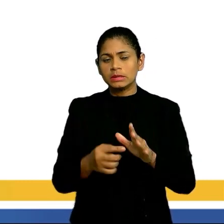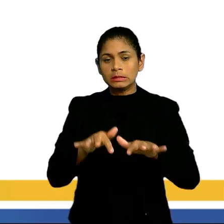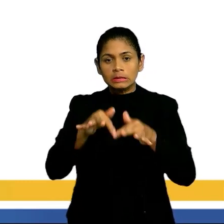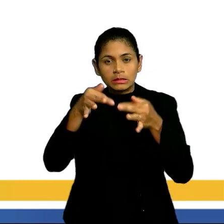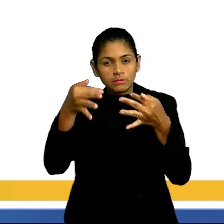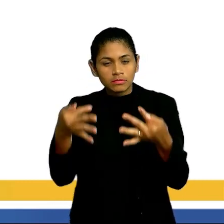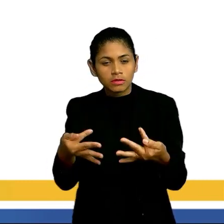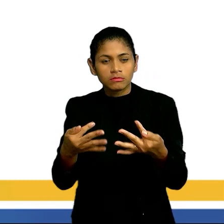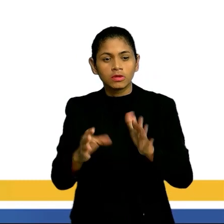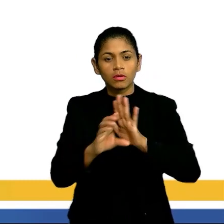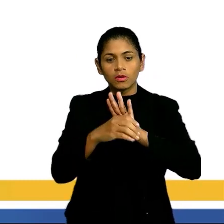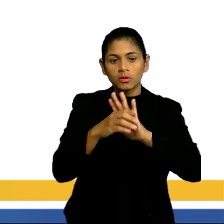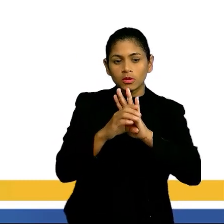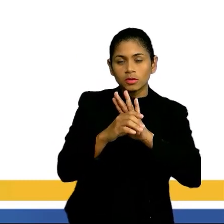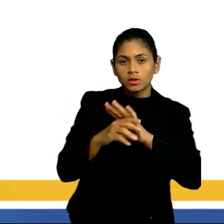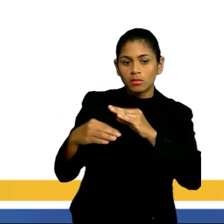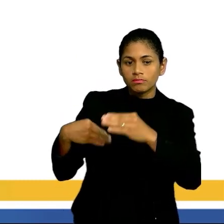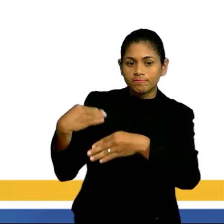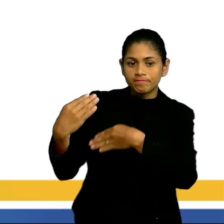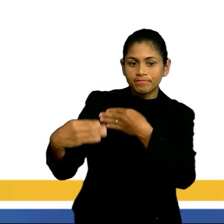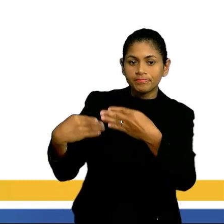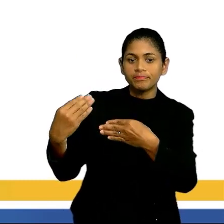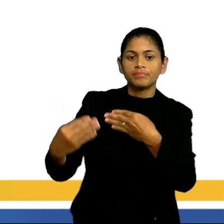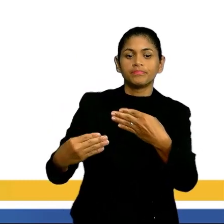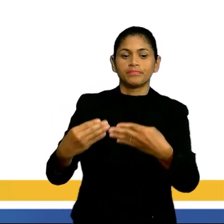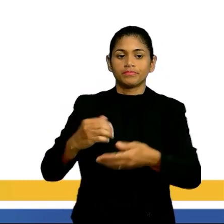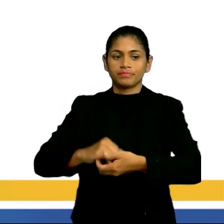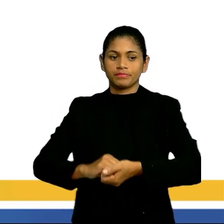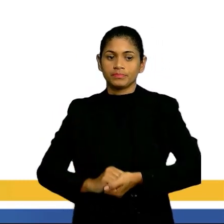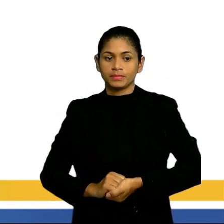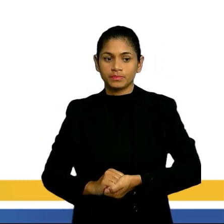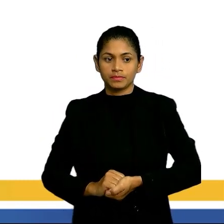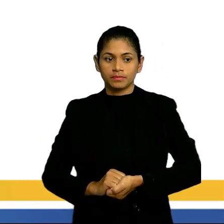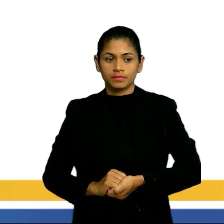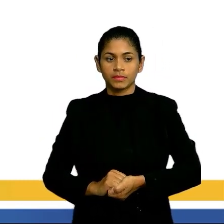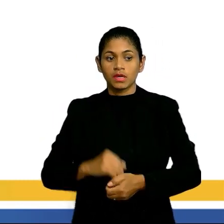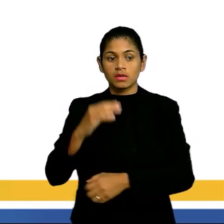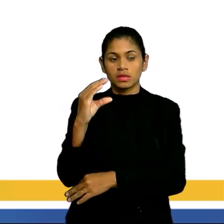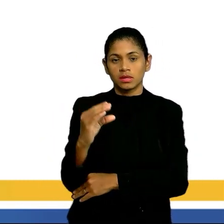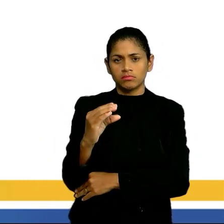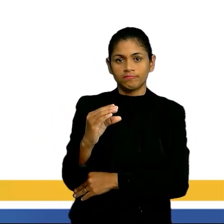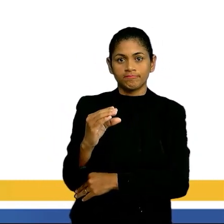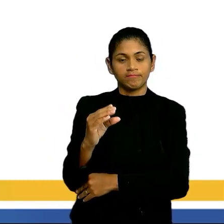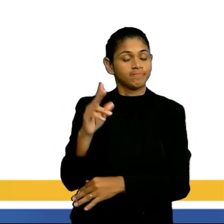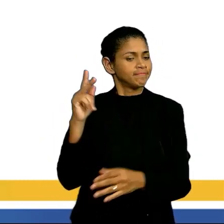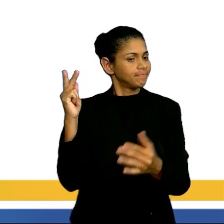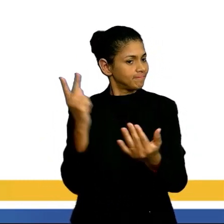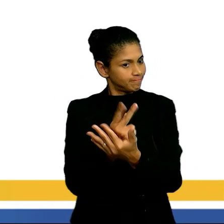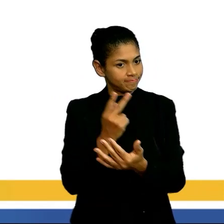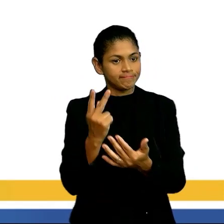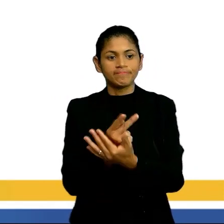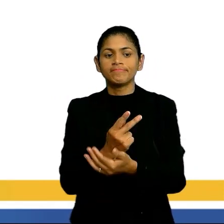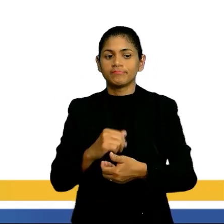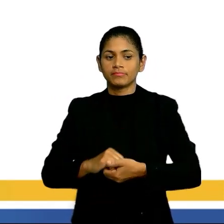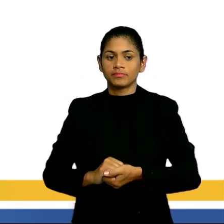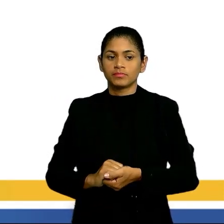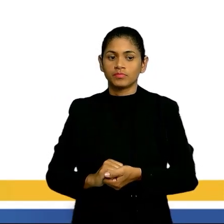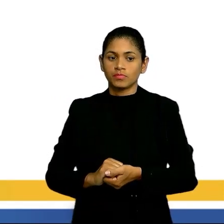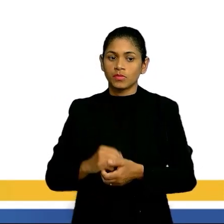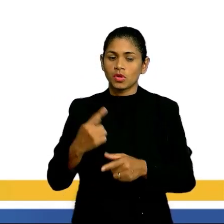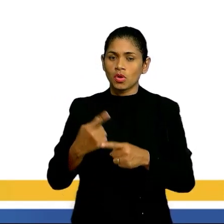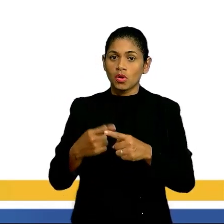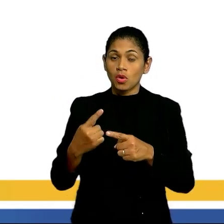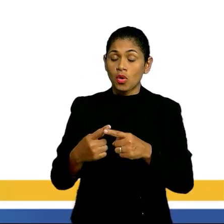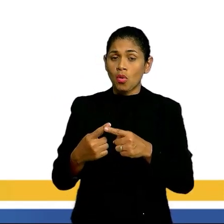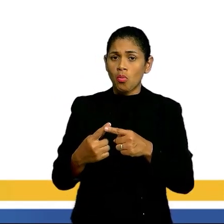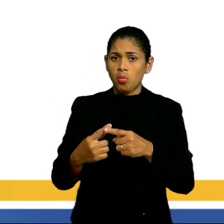vantagens da prole humana, que se torna cada vez mais evoluída. Alternativa C. Ele é incorreto, já que os